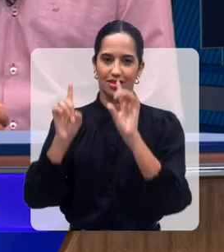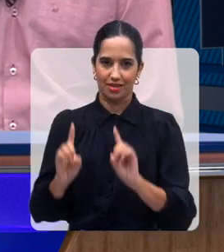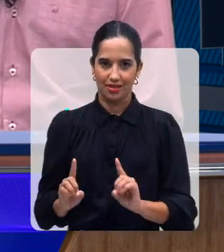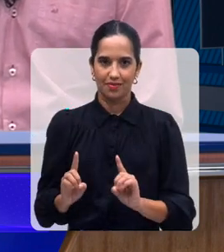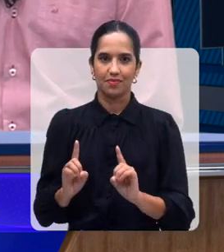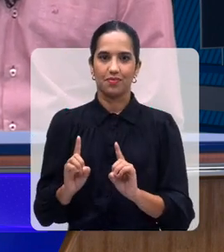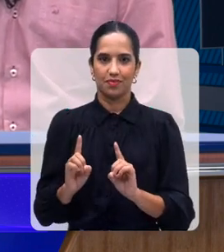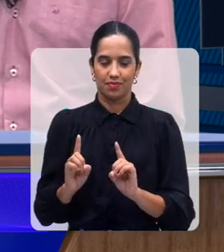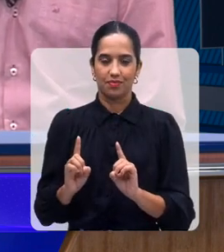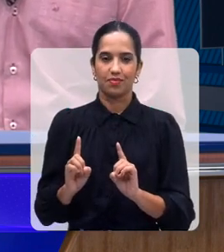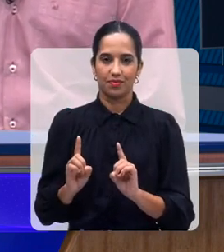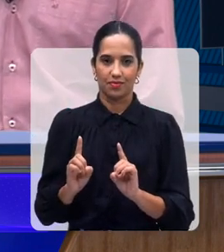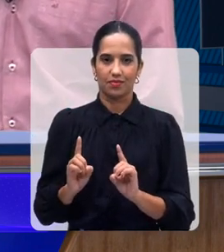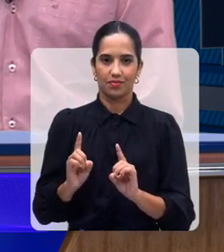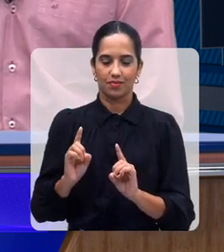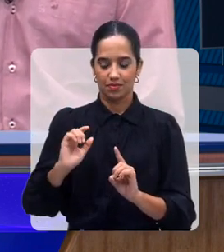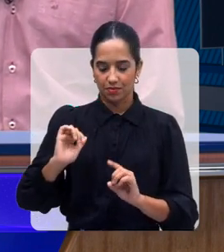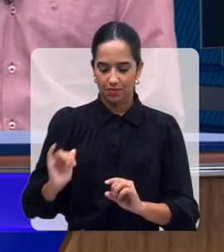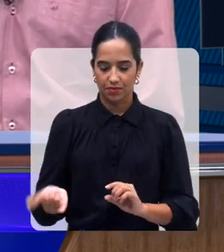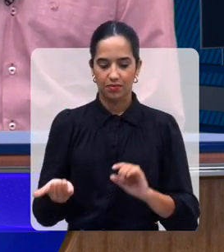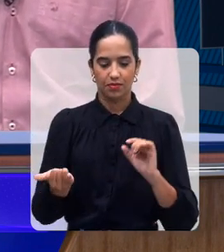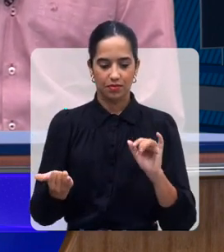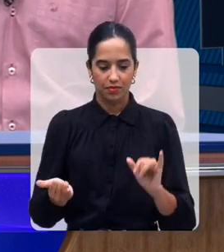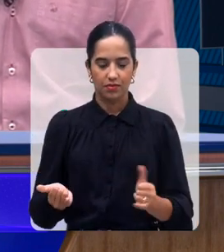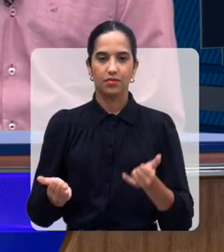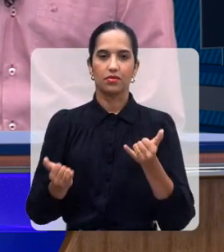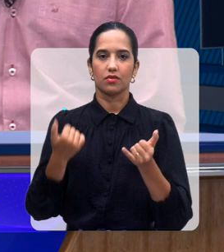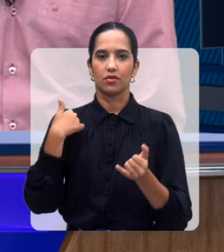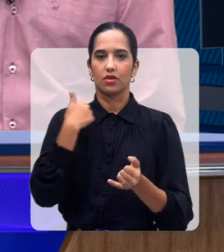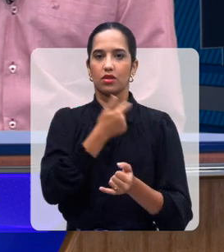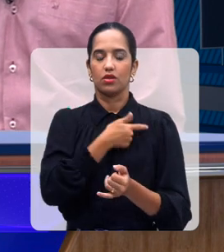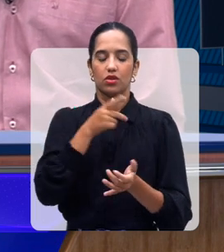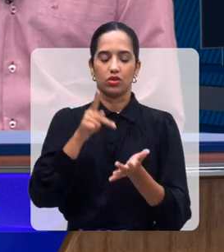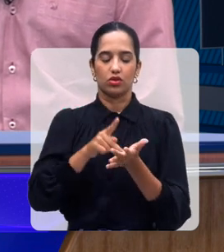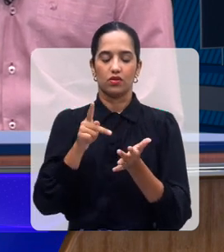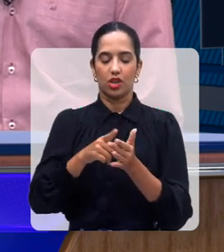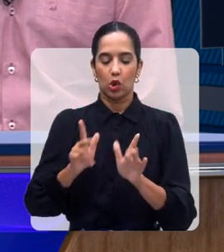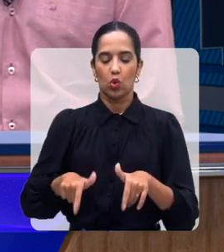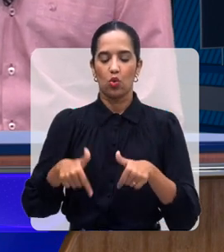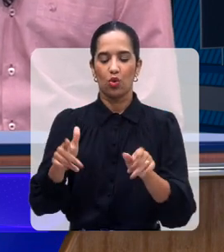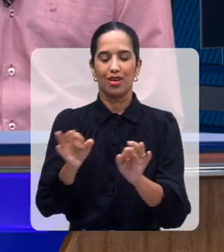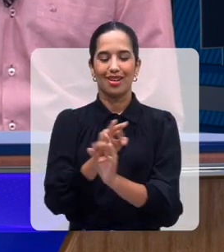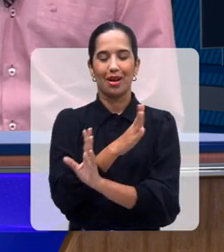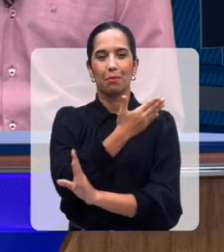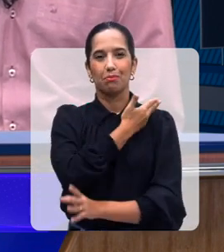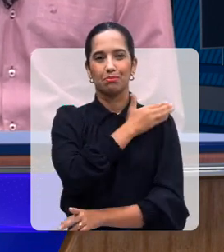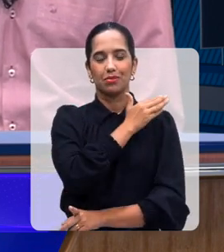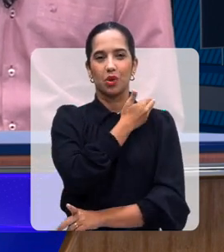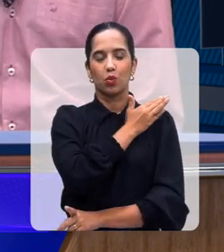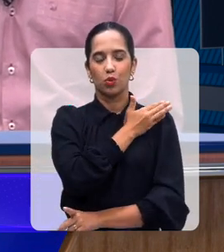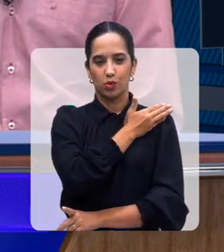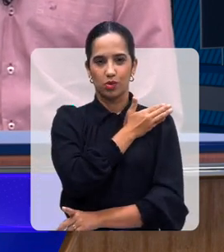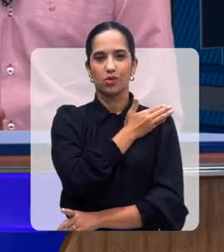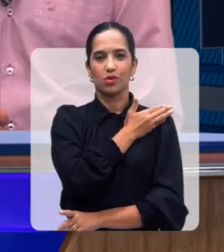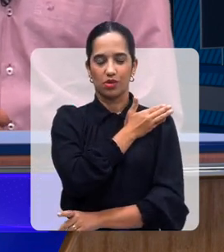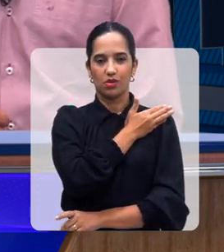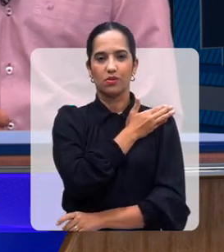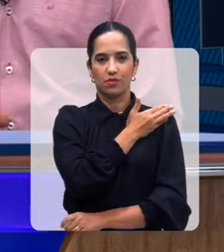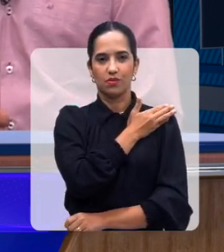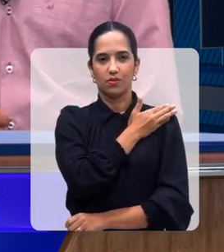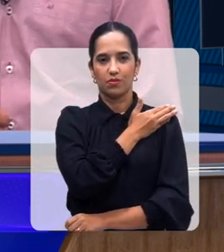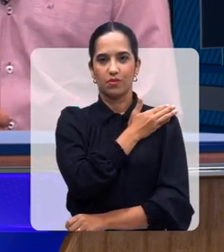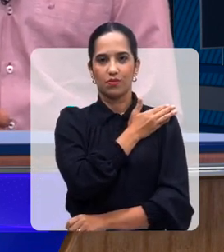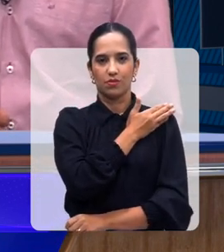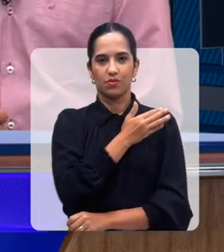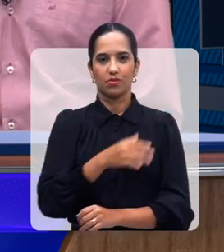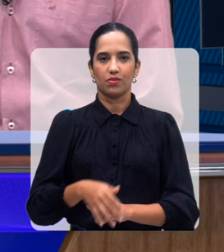com deficiência, para que a nossa bandeira de combate ao preconceito, na